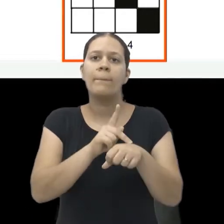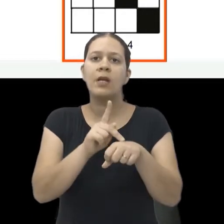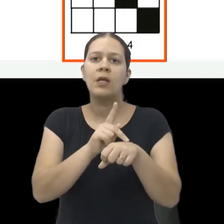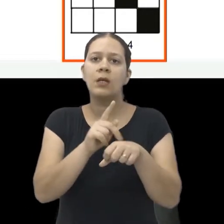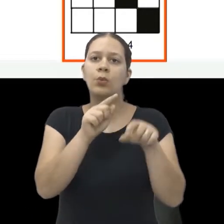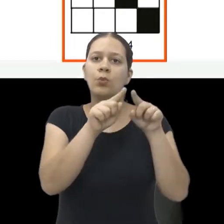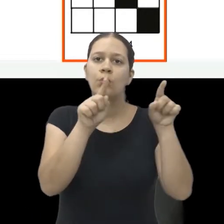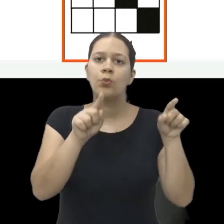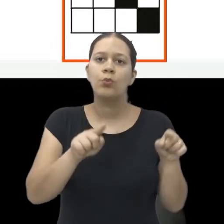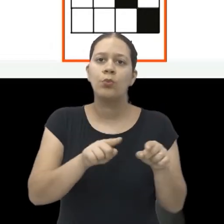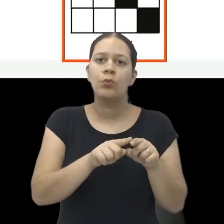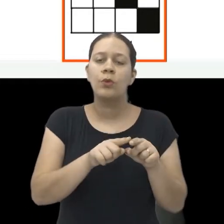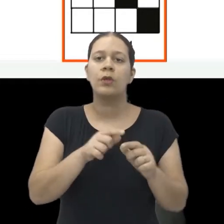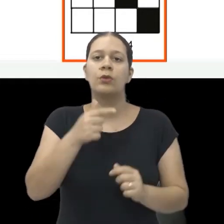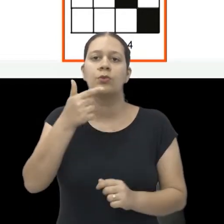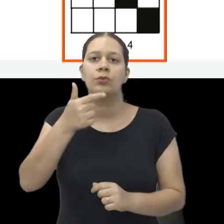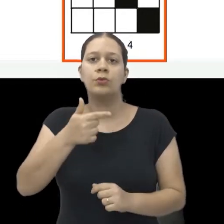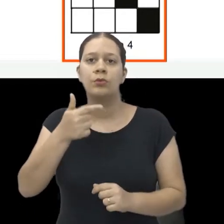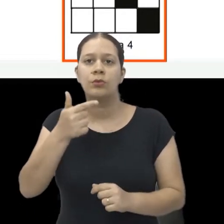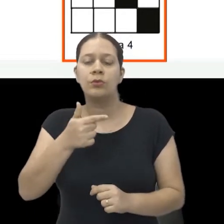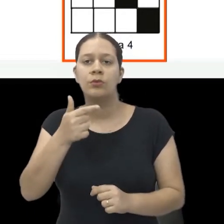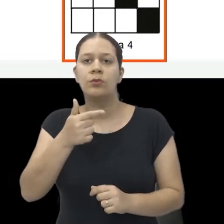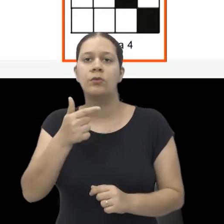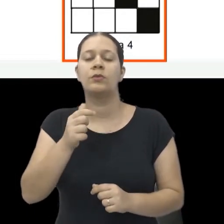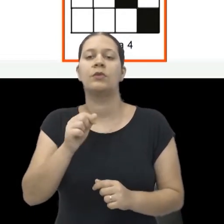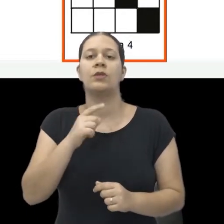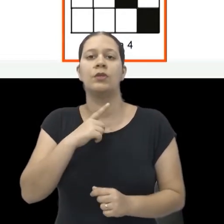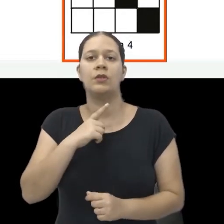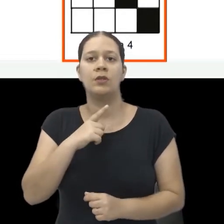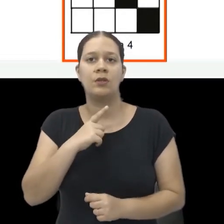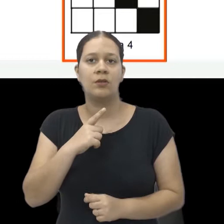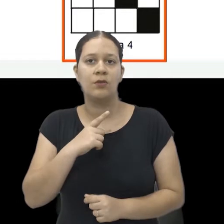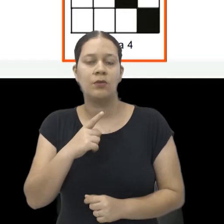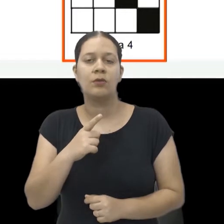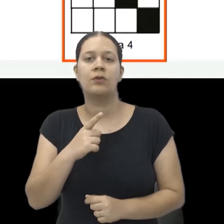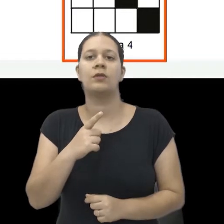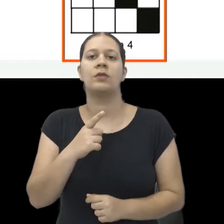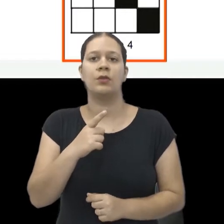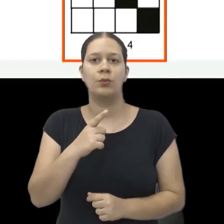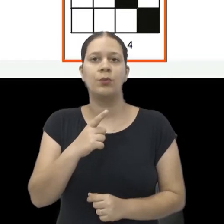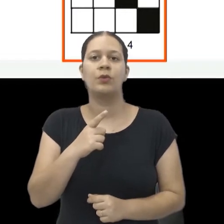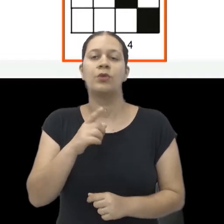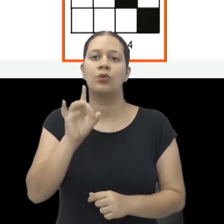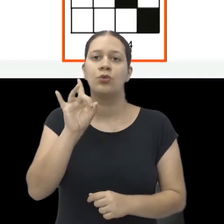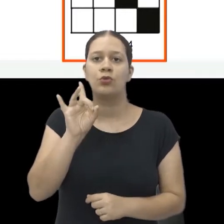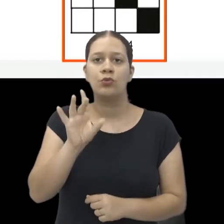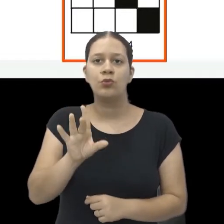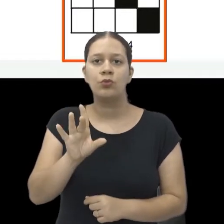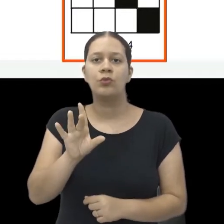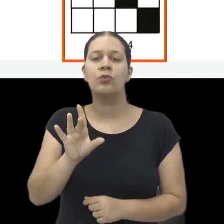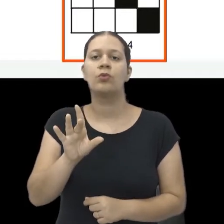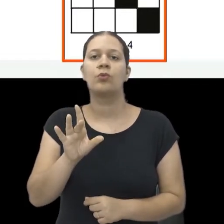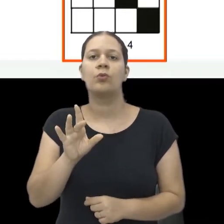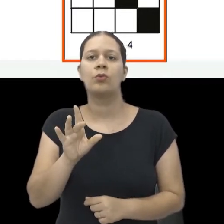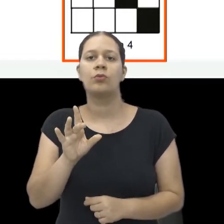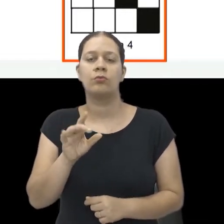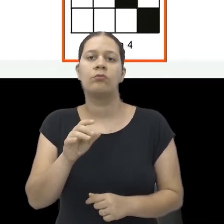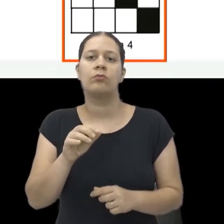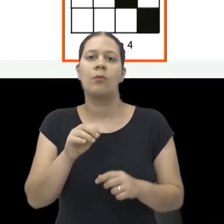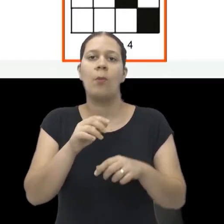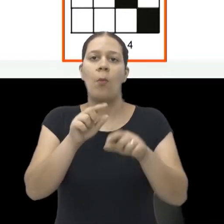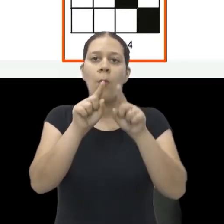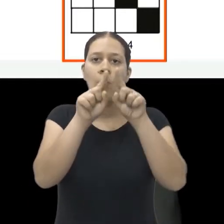preto. Na figura 2, uma das diagonais é formada apenas por